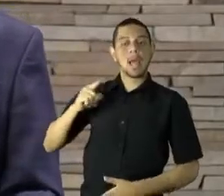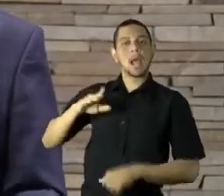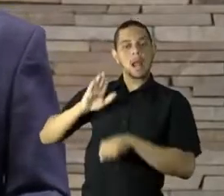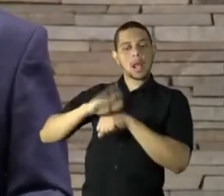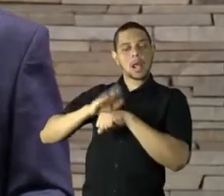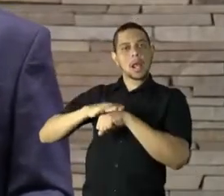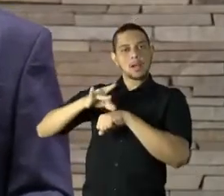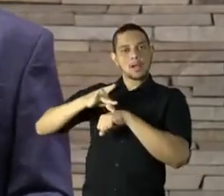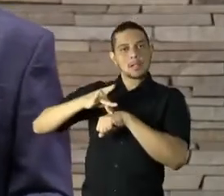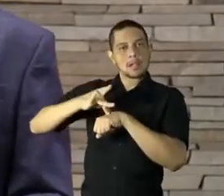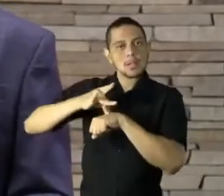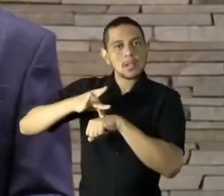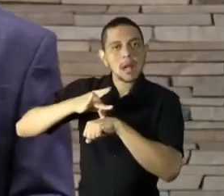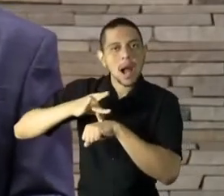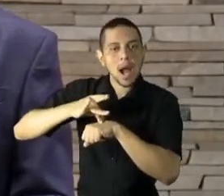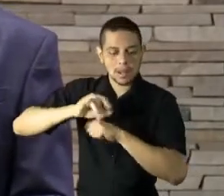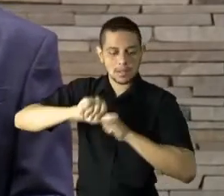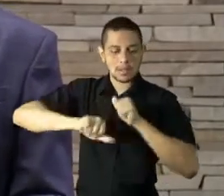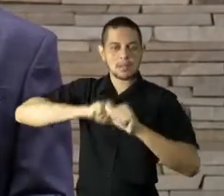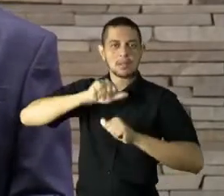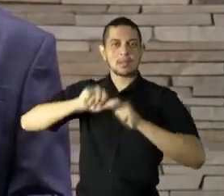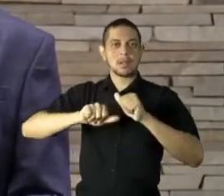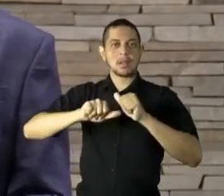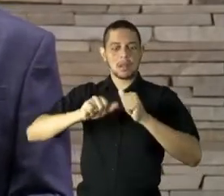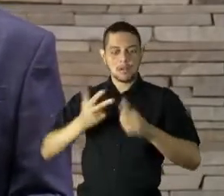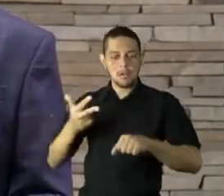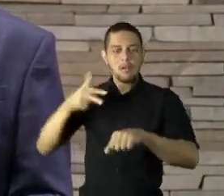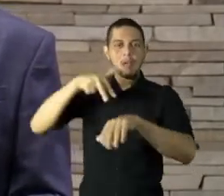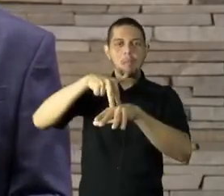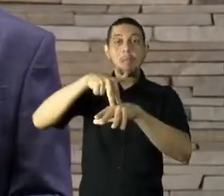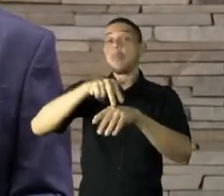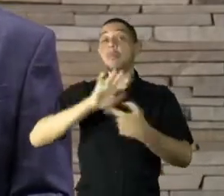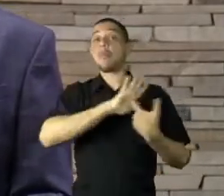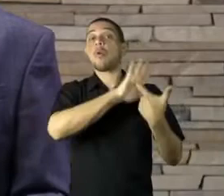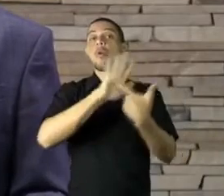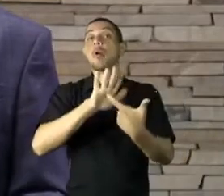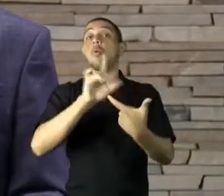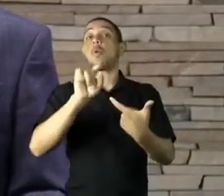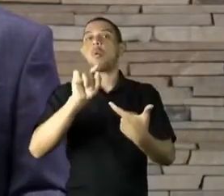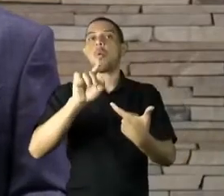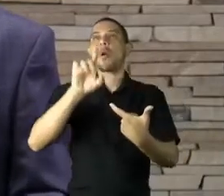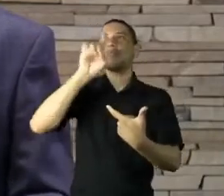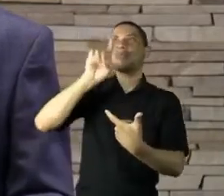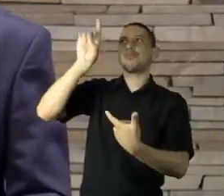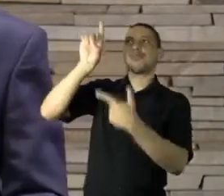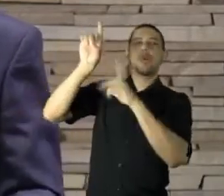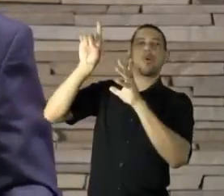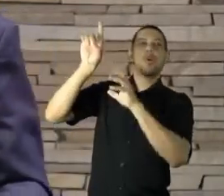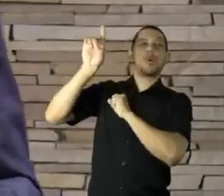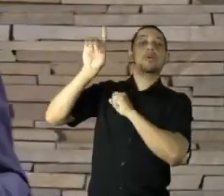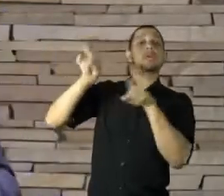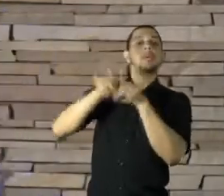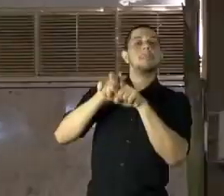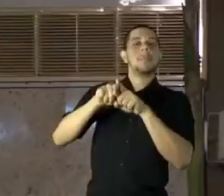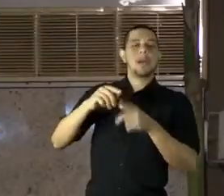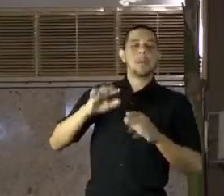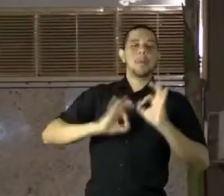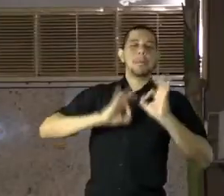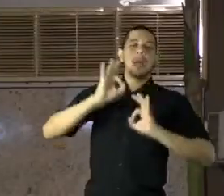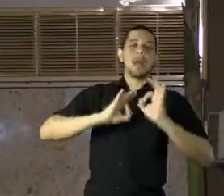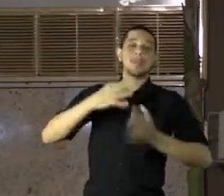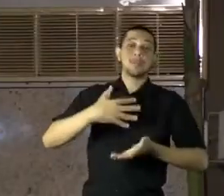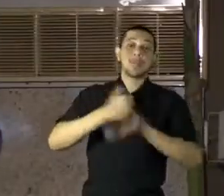tornou um de nós para nos trazer a revelação e o conhecimento de Deus o pai e do plano da salvação